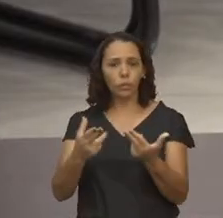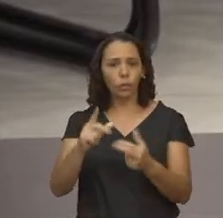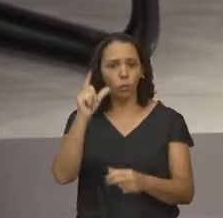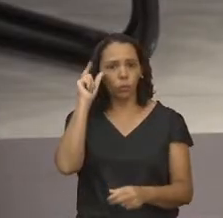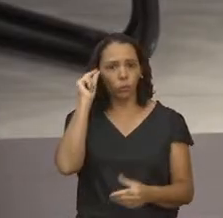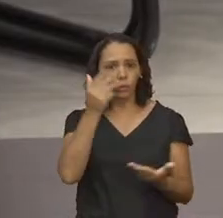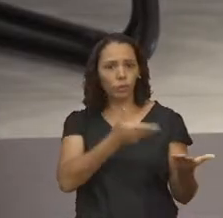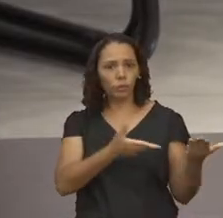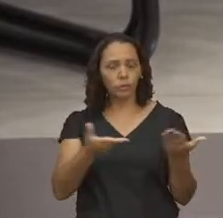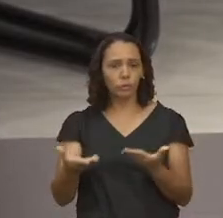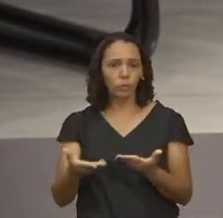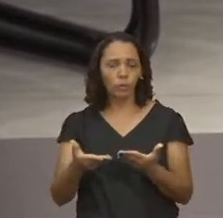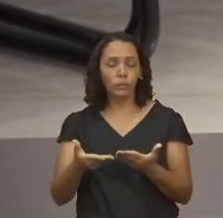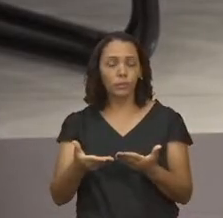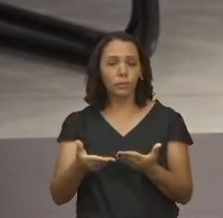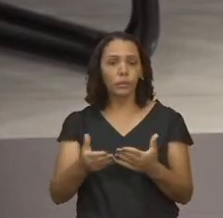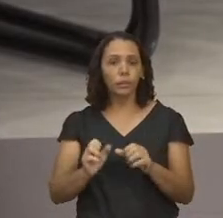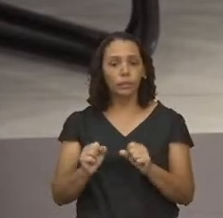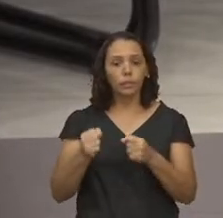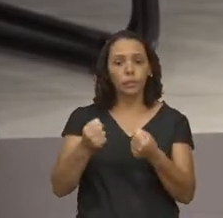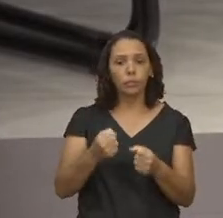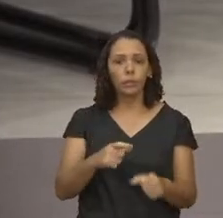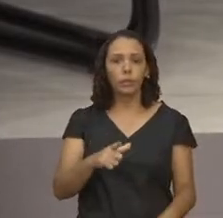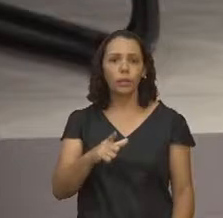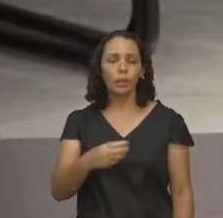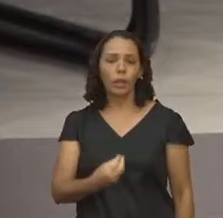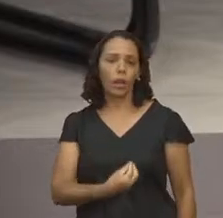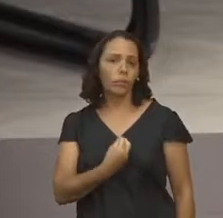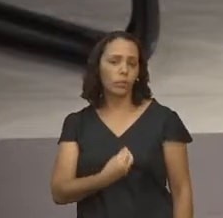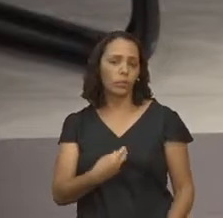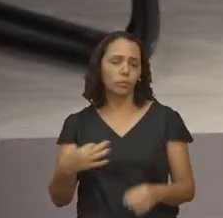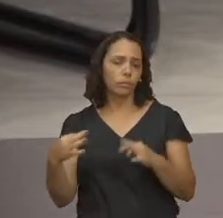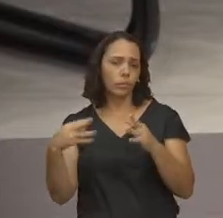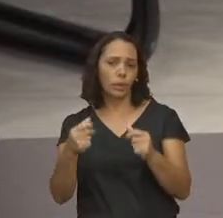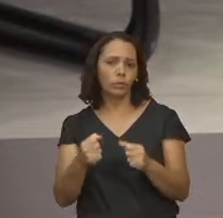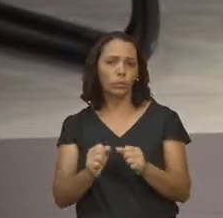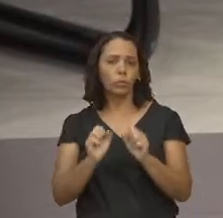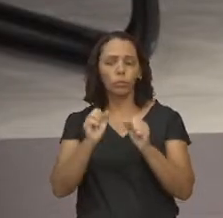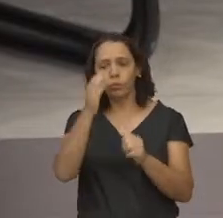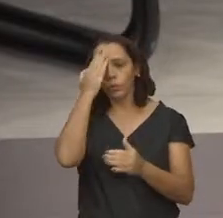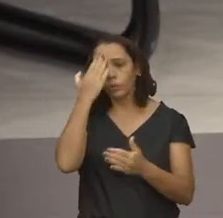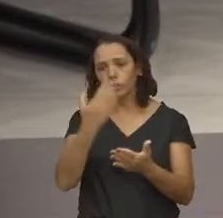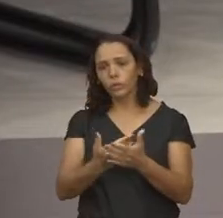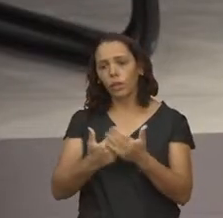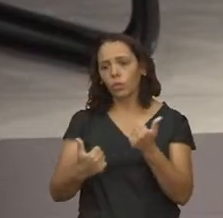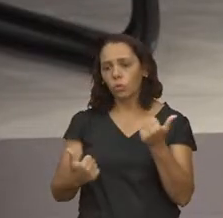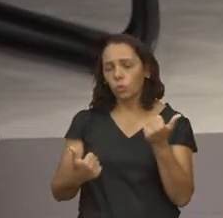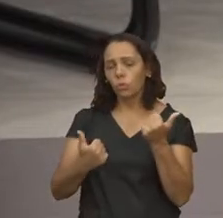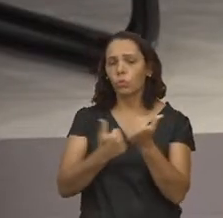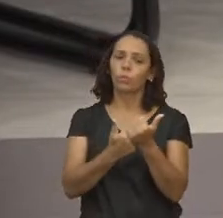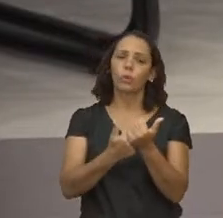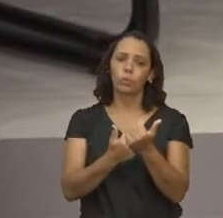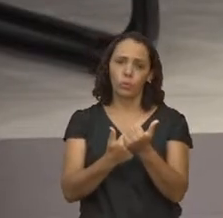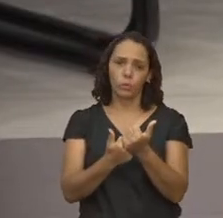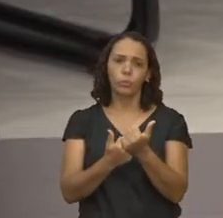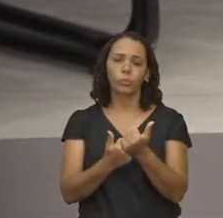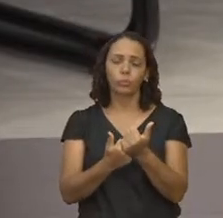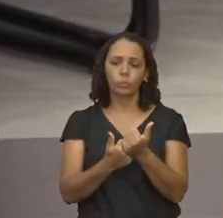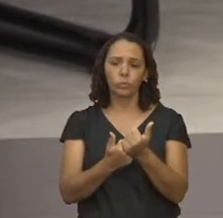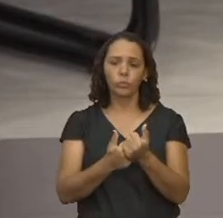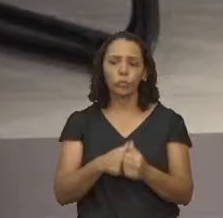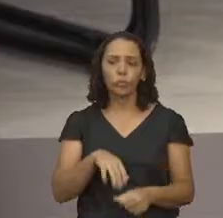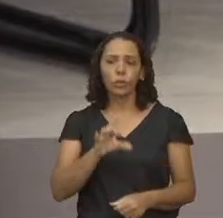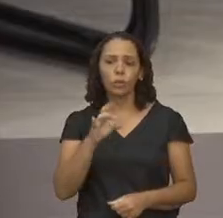nosso município, não é? Defender a vida é defender em todas as circunstâncias. Conta comigo, Jean, para qualquer empreitada nesse sentido. E